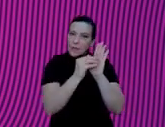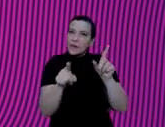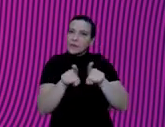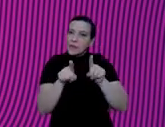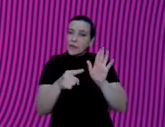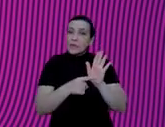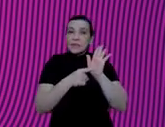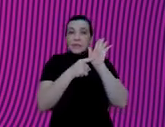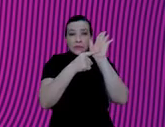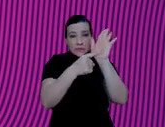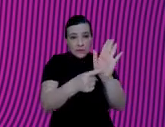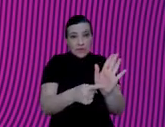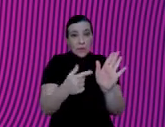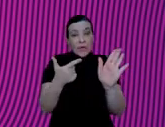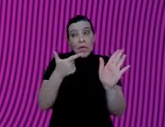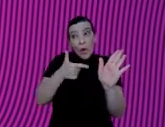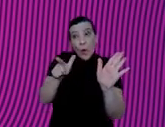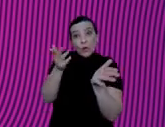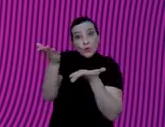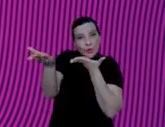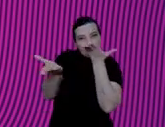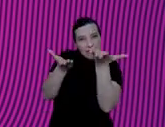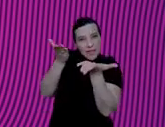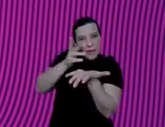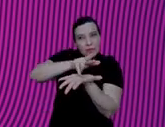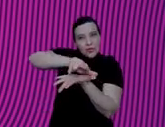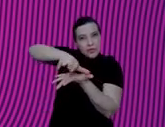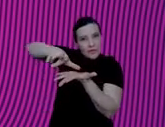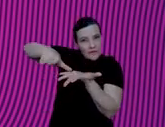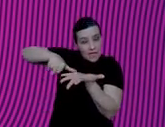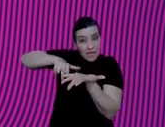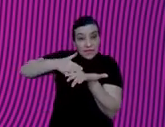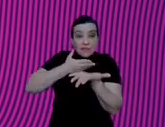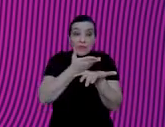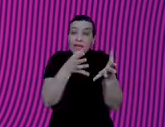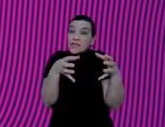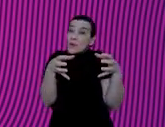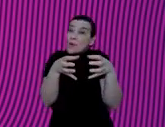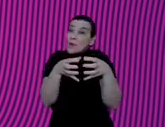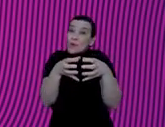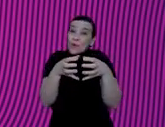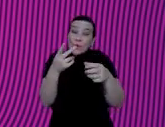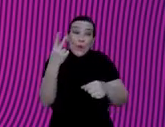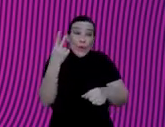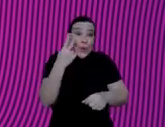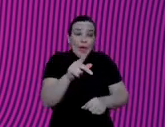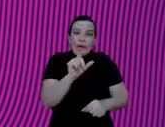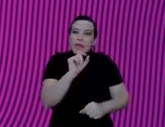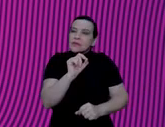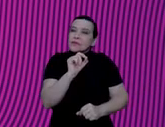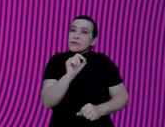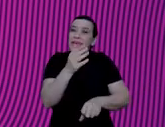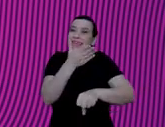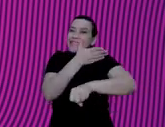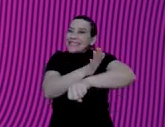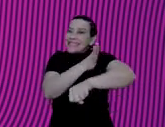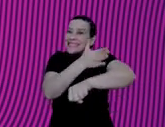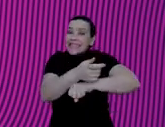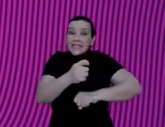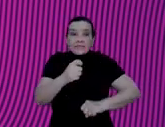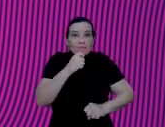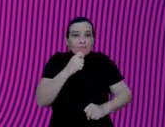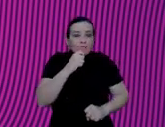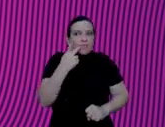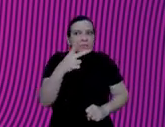casos um pouco mais difíceis, mas se as equipes de ponta elas não forem contempladas, se elas não tiverem essa segurança para o